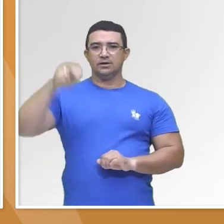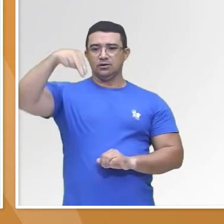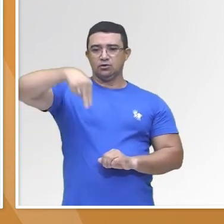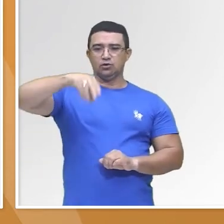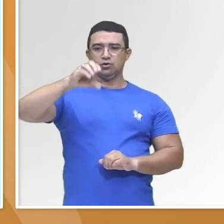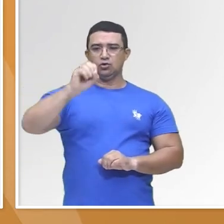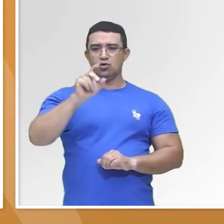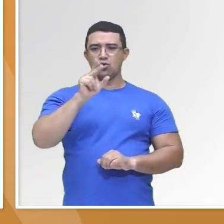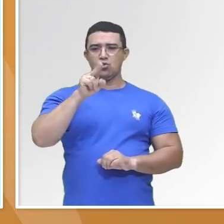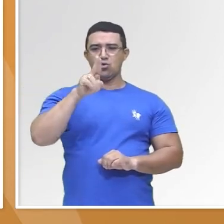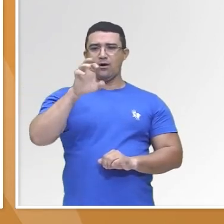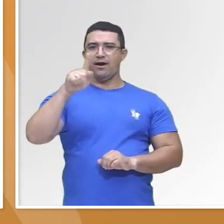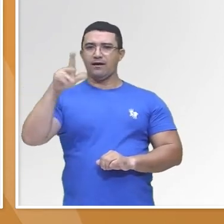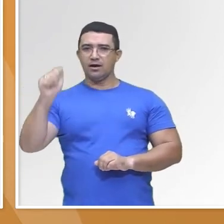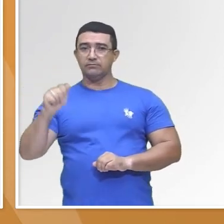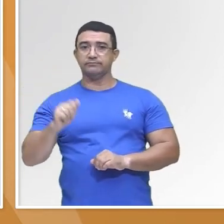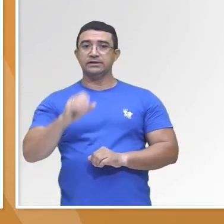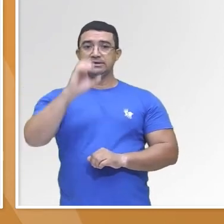que ficou com